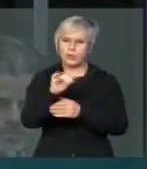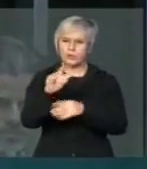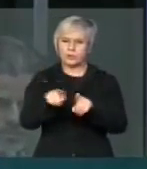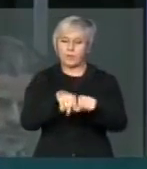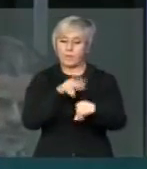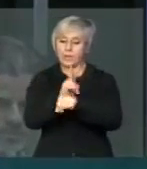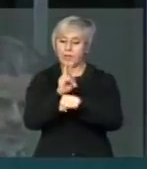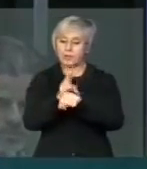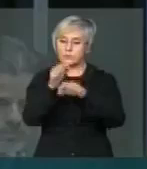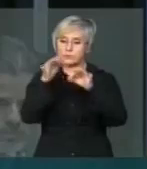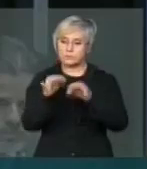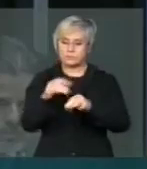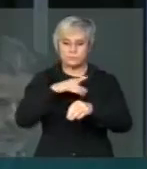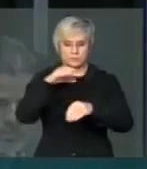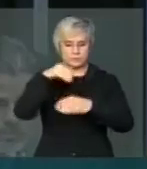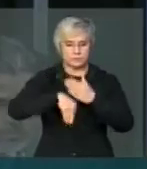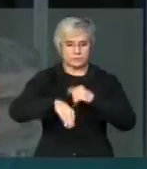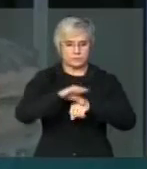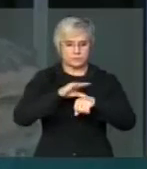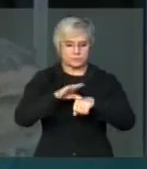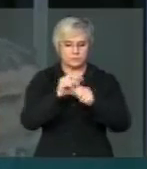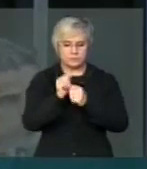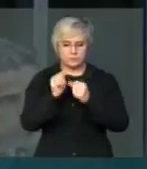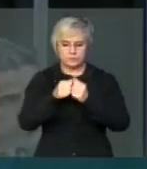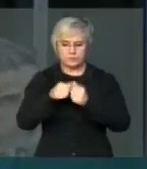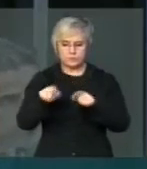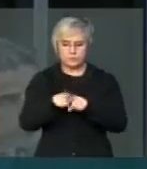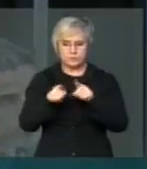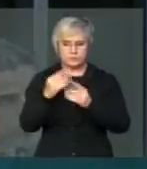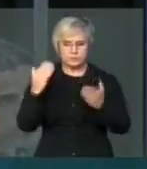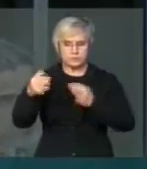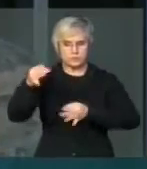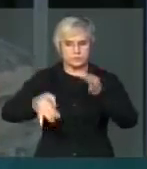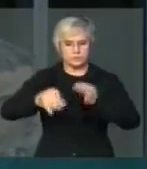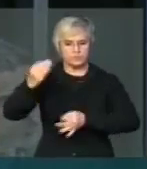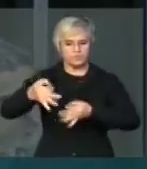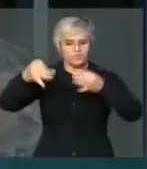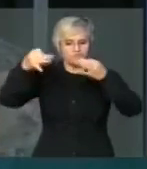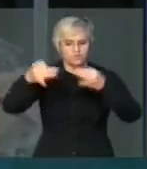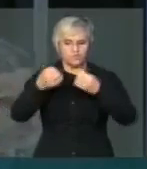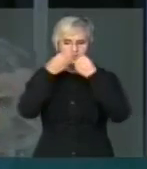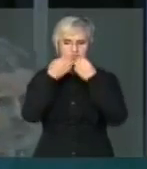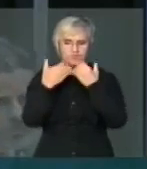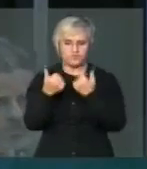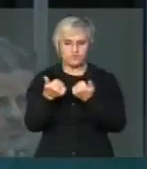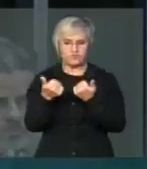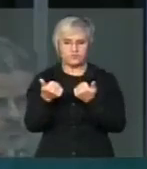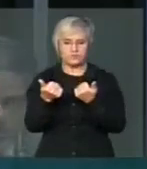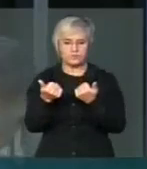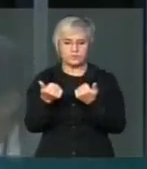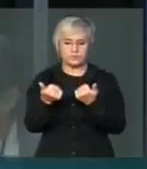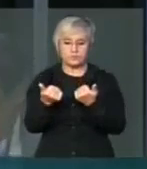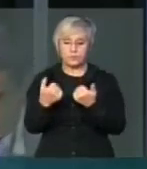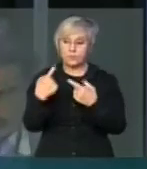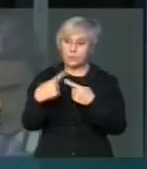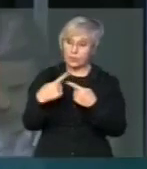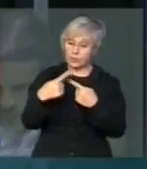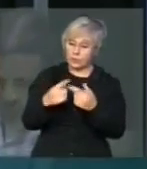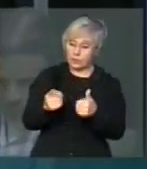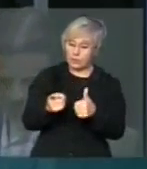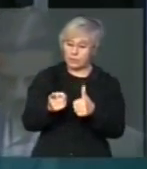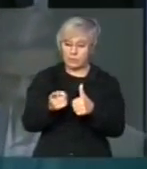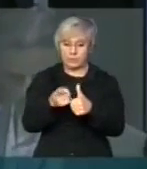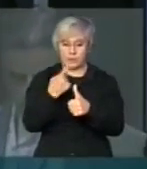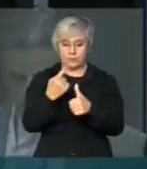defesa. No que concerne a juridicidade, o projeto se afigura irretocável, porquanto, primeiro, o